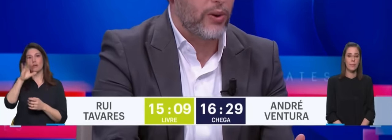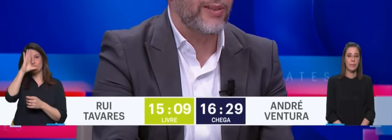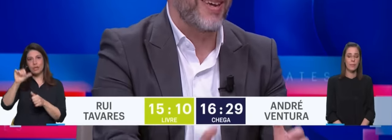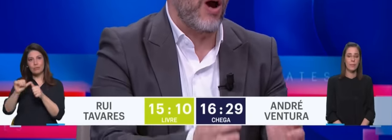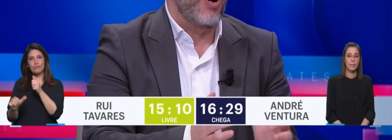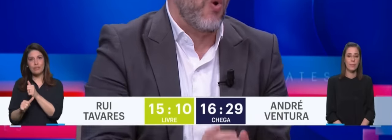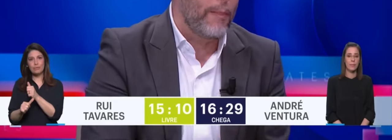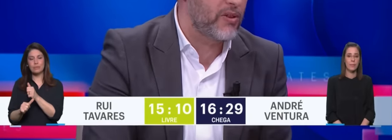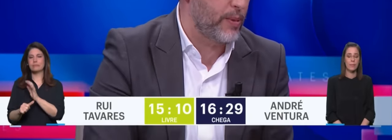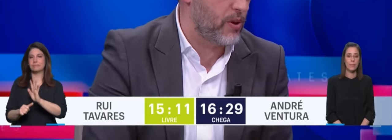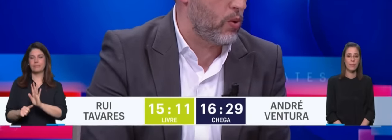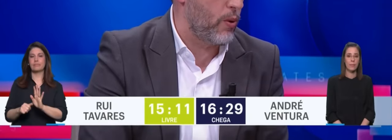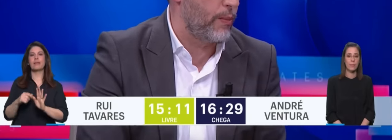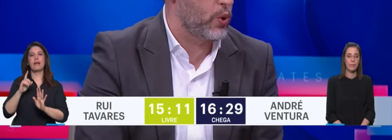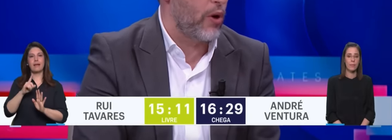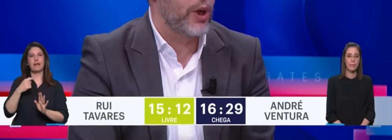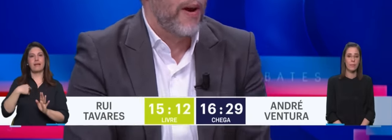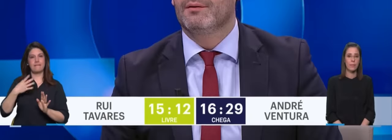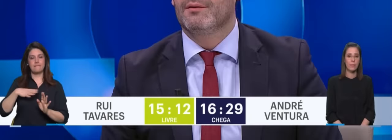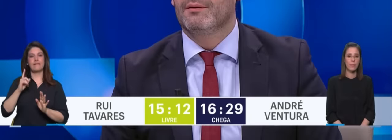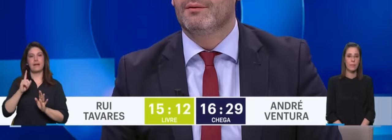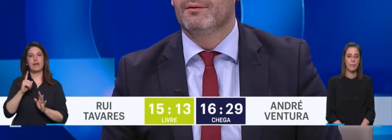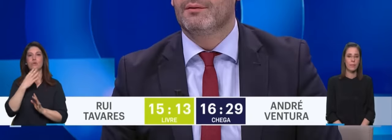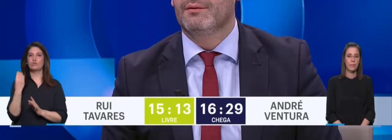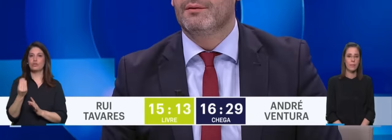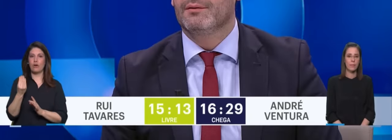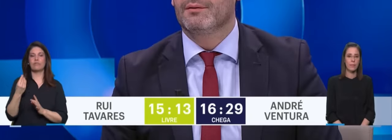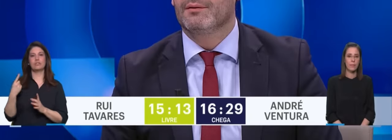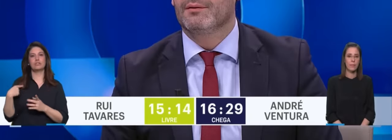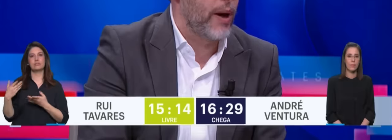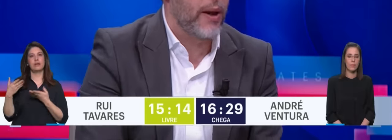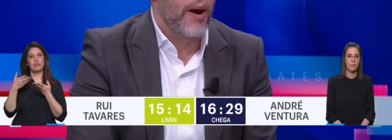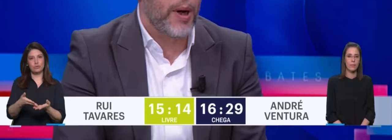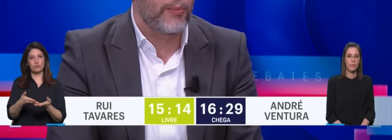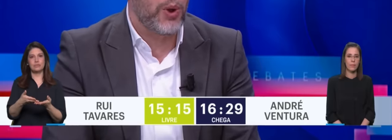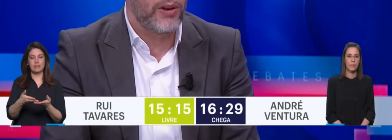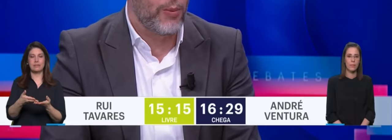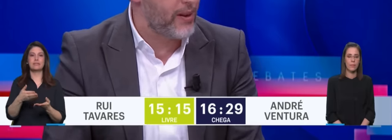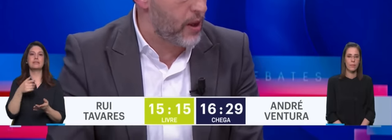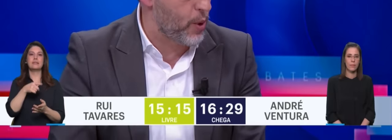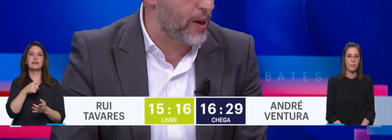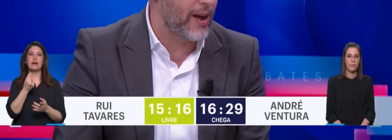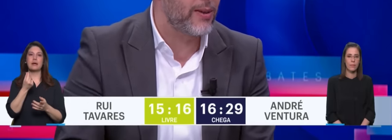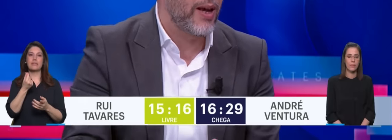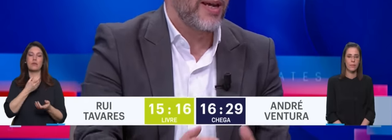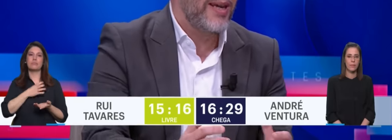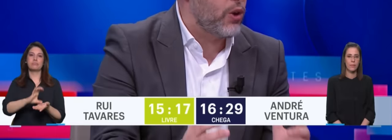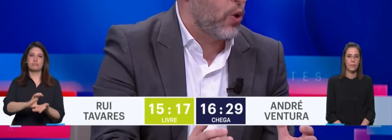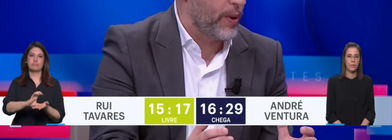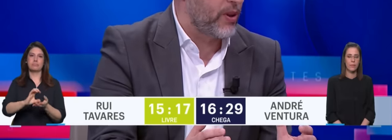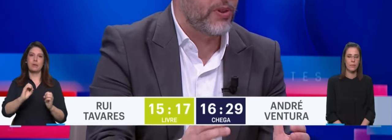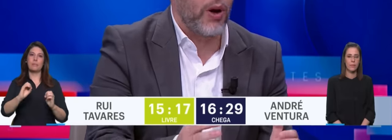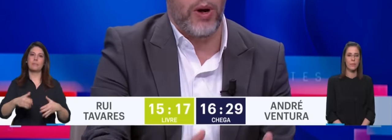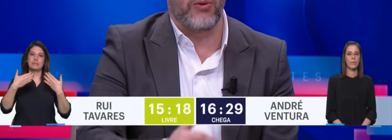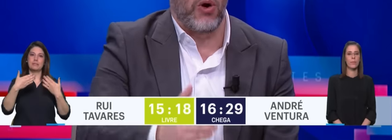aconte que há uma comparticipação para os jovens para poderem para a classe média Baixa também para poderem ter uma entrada para uma casa e essa